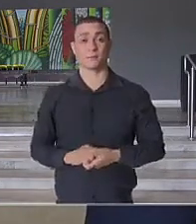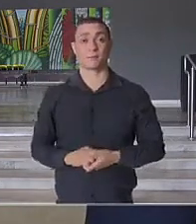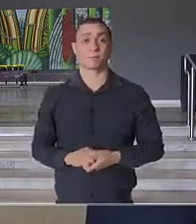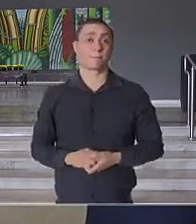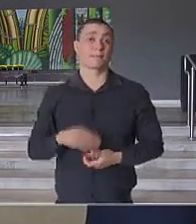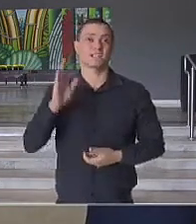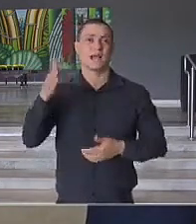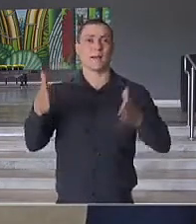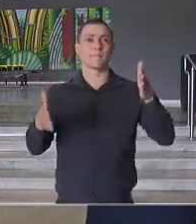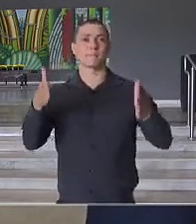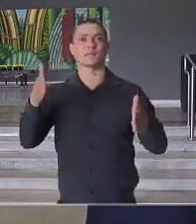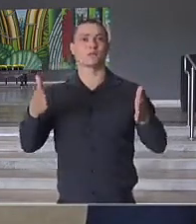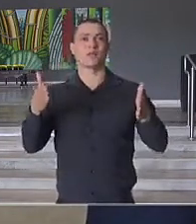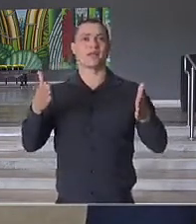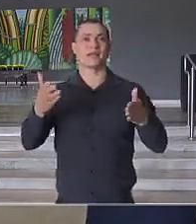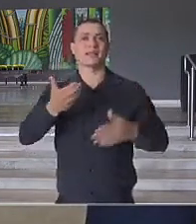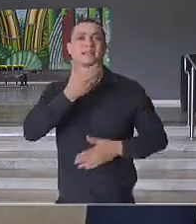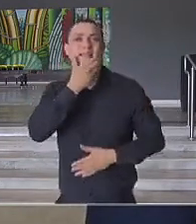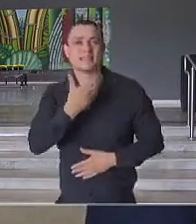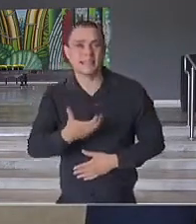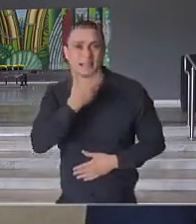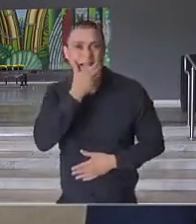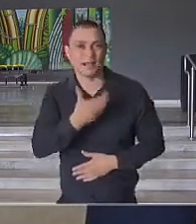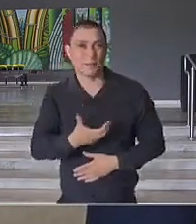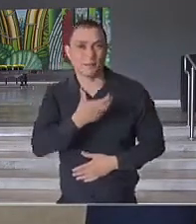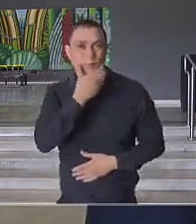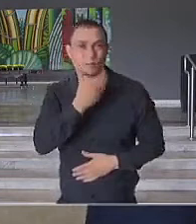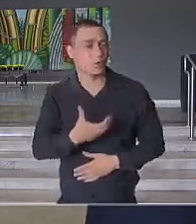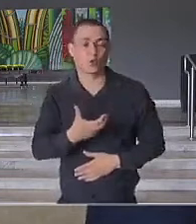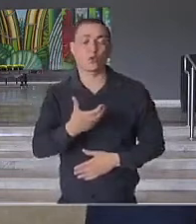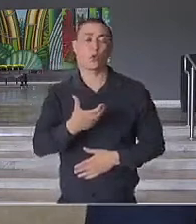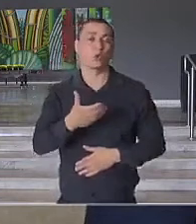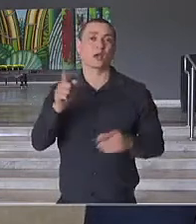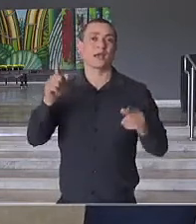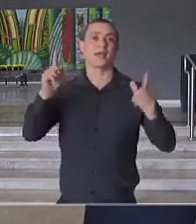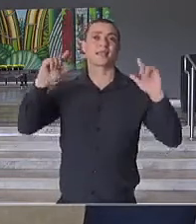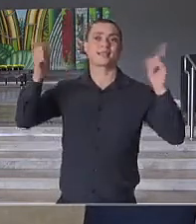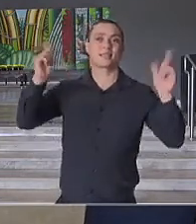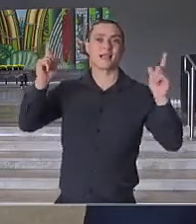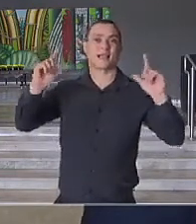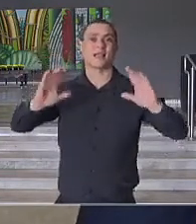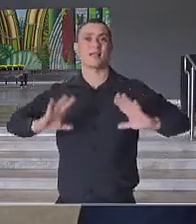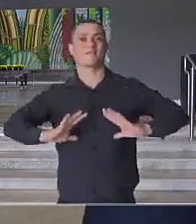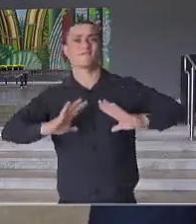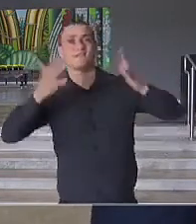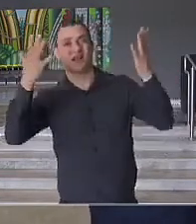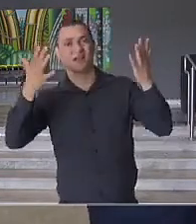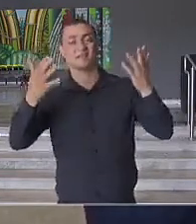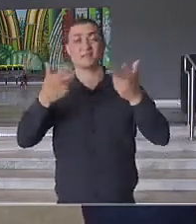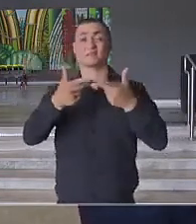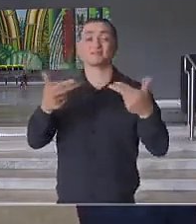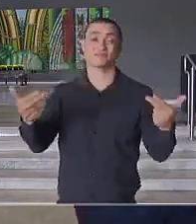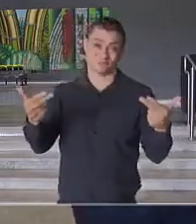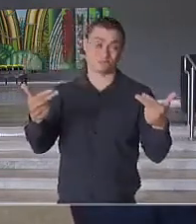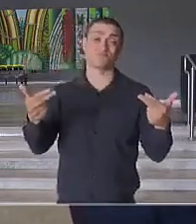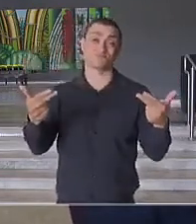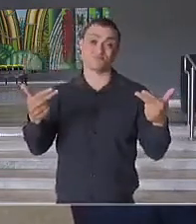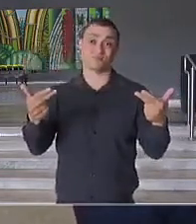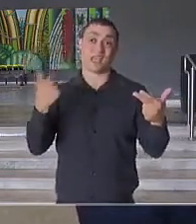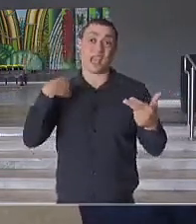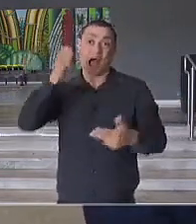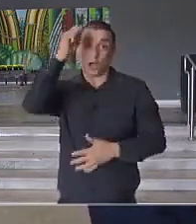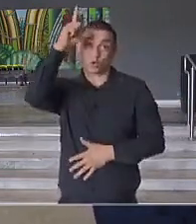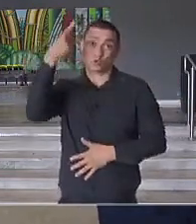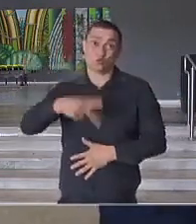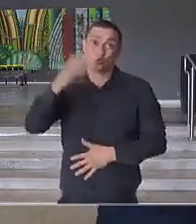no período de atividades que são atividades de confraternização, que são parte da nossa